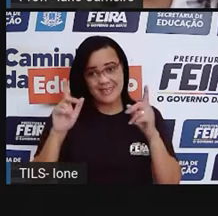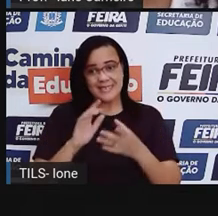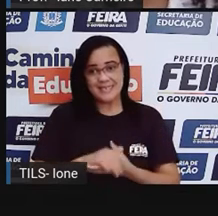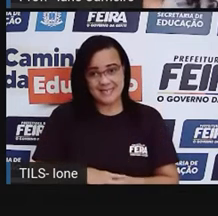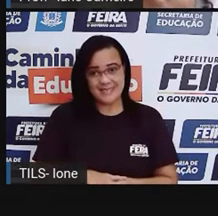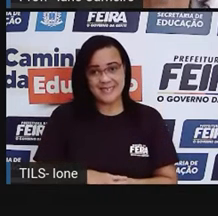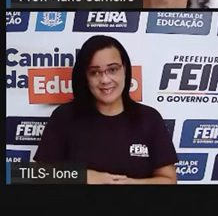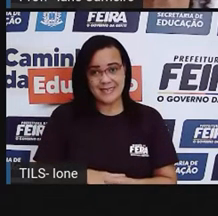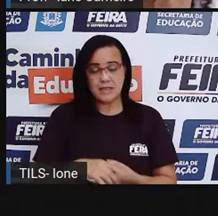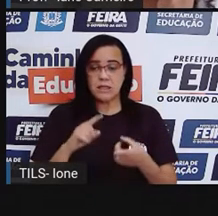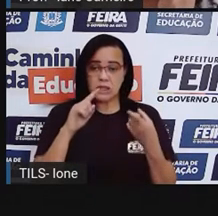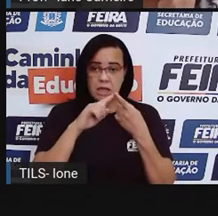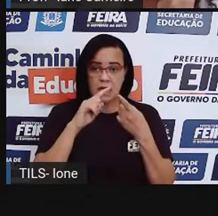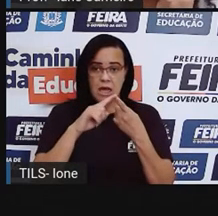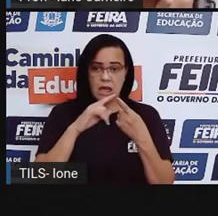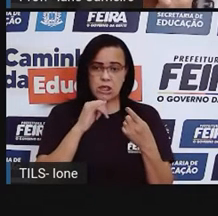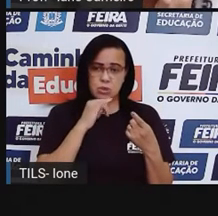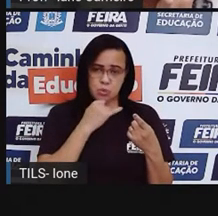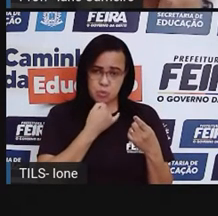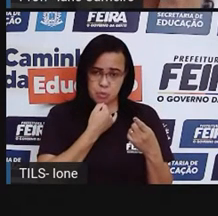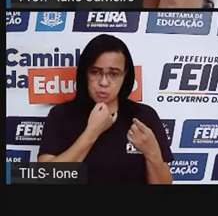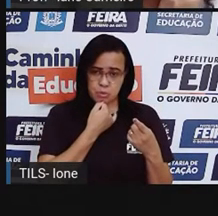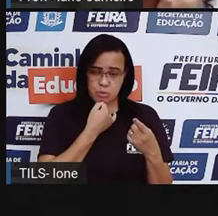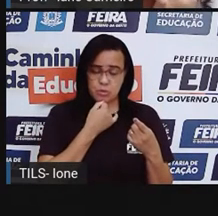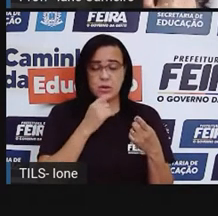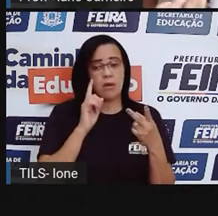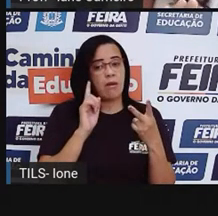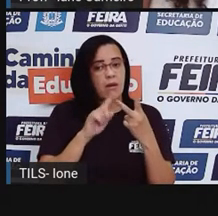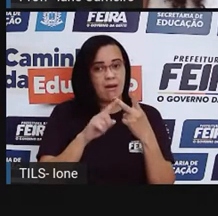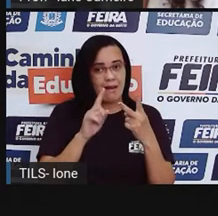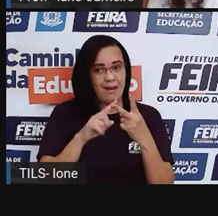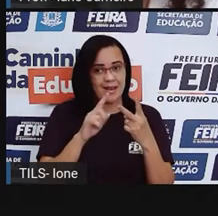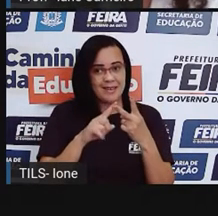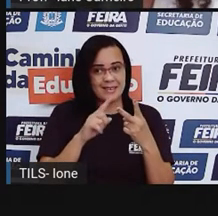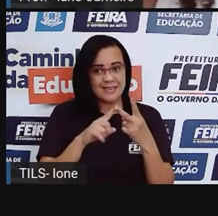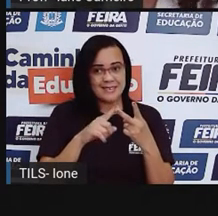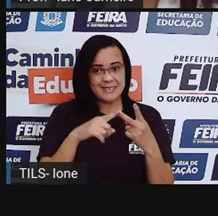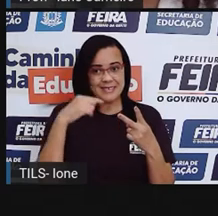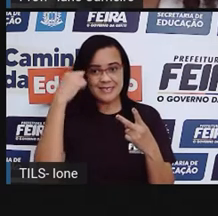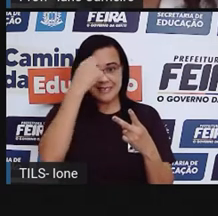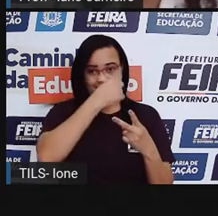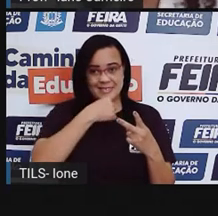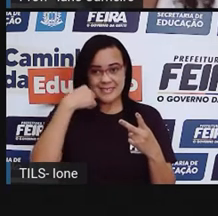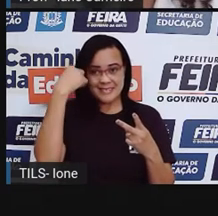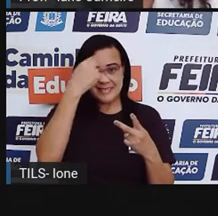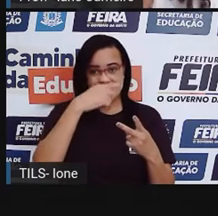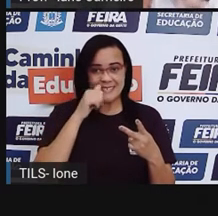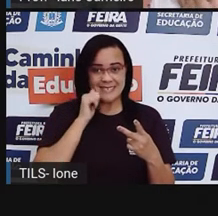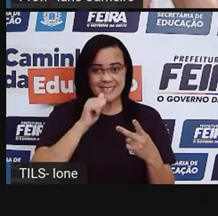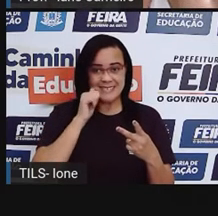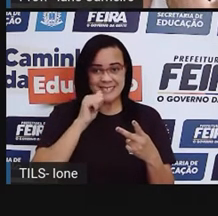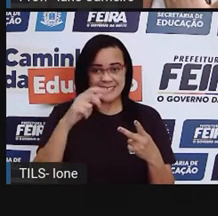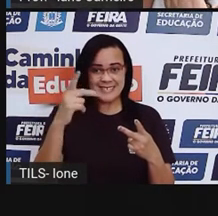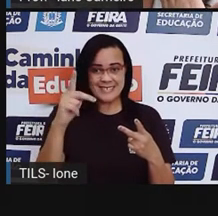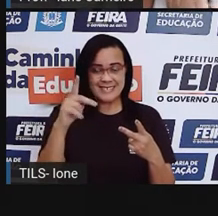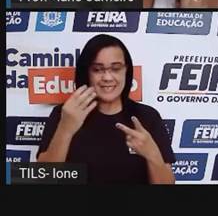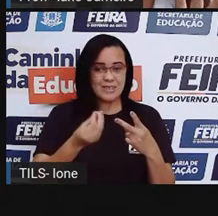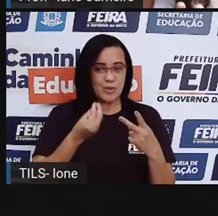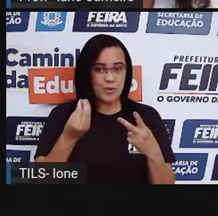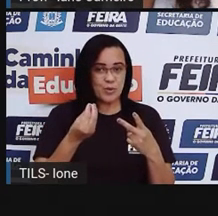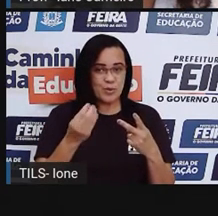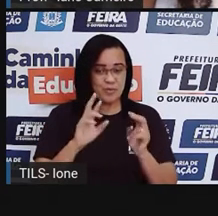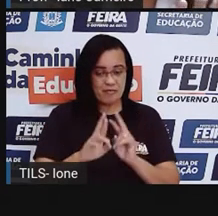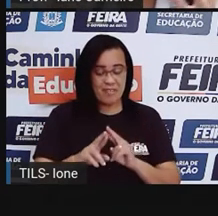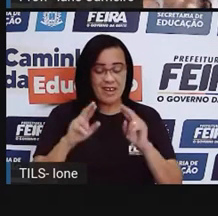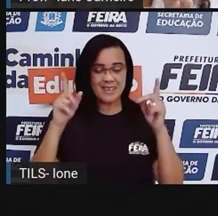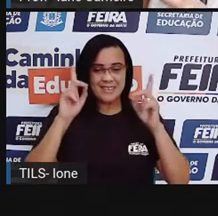criança tava com o rostinho, a boquinha assim para baixo, triste. E o rosto dessa moça, como é que tá? Ó, já tá com um